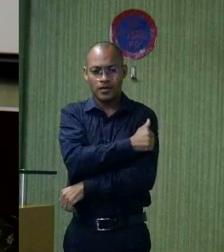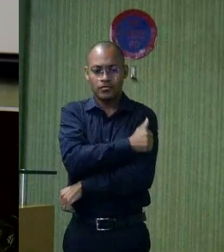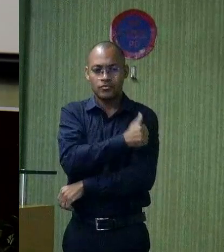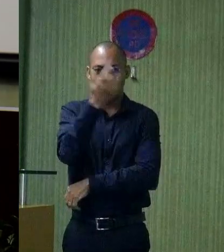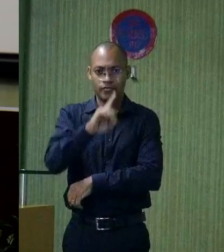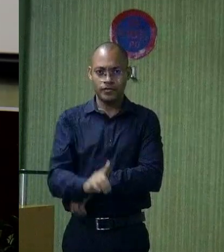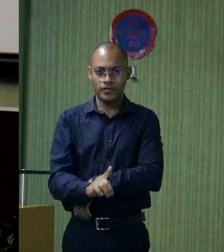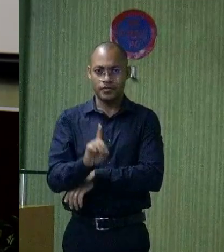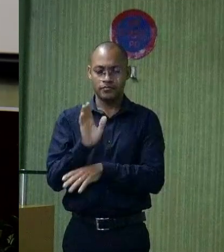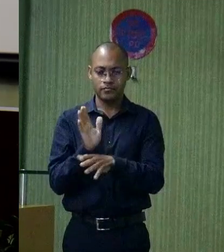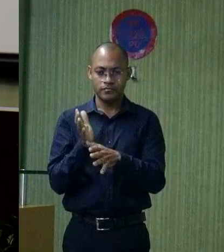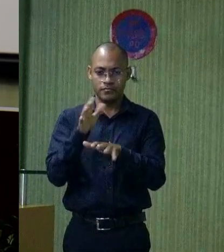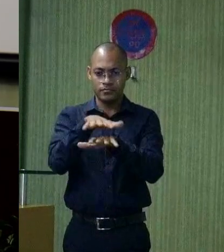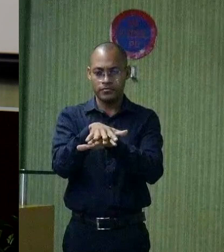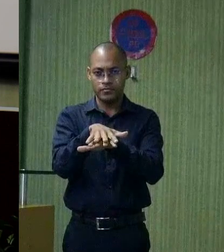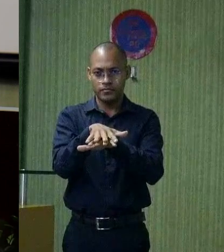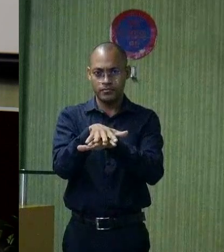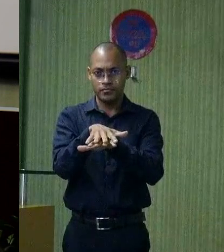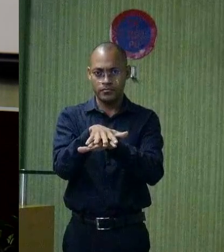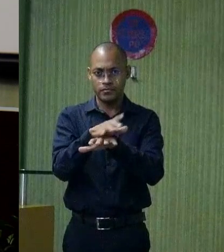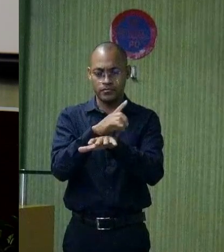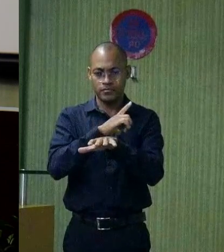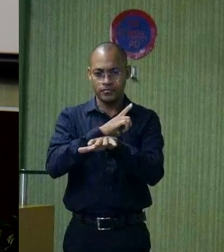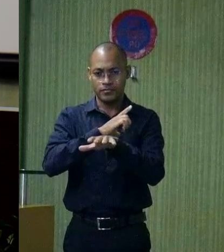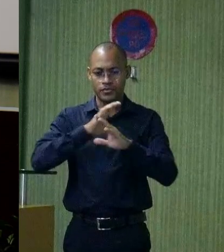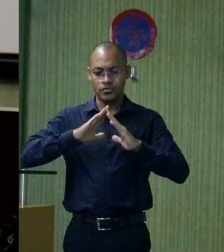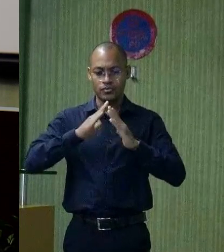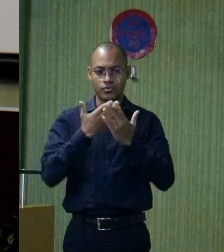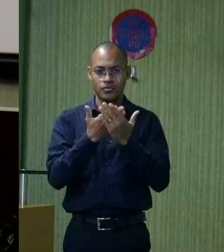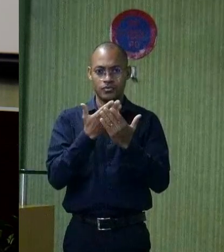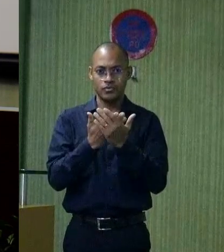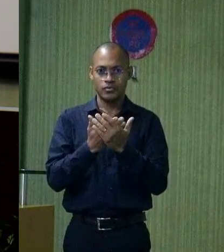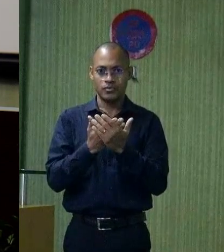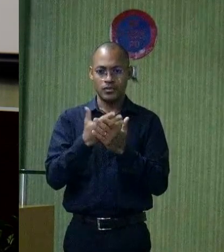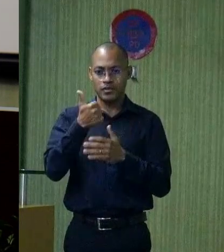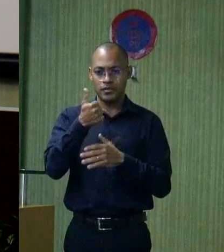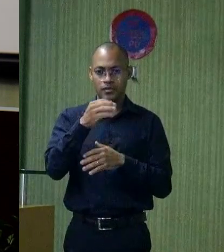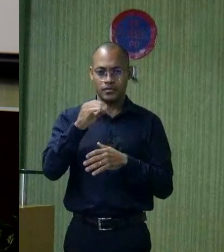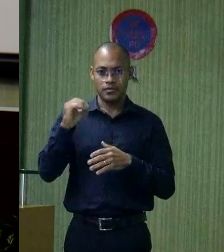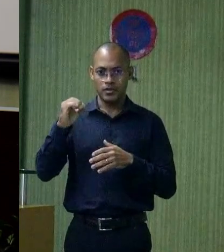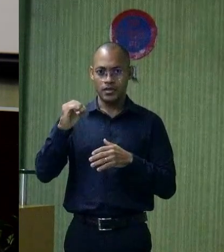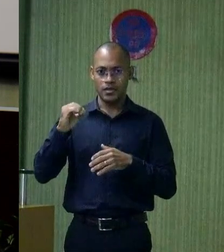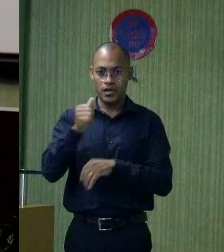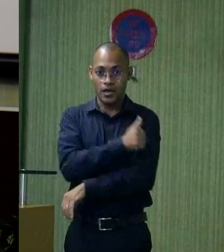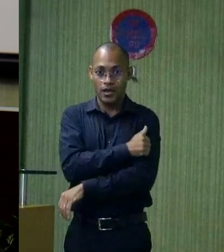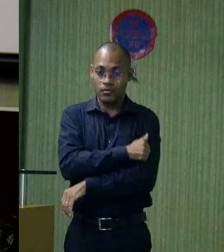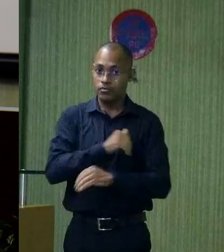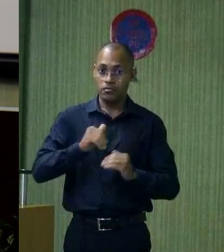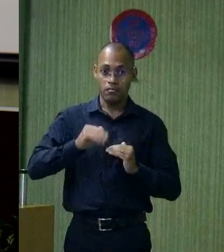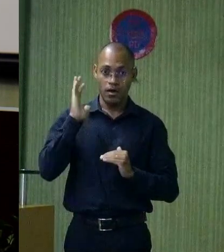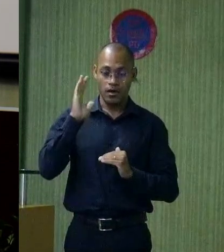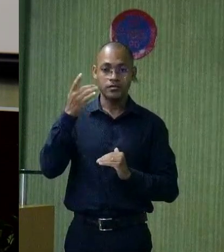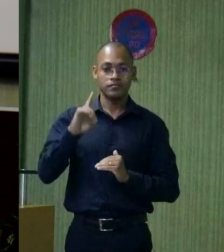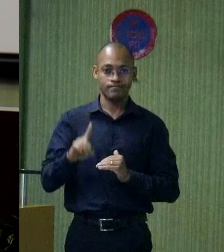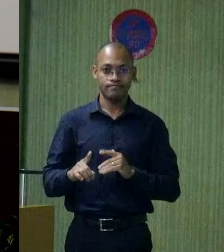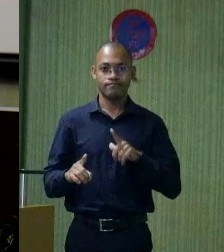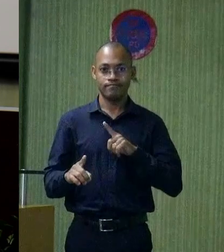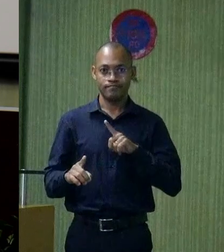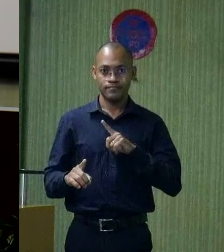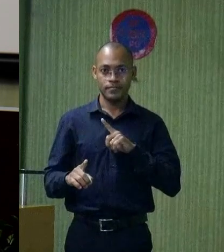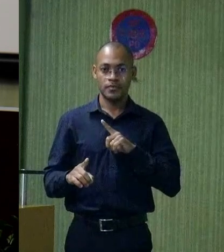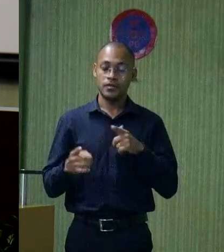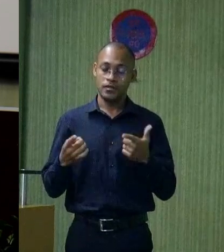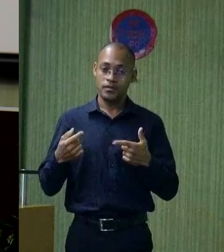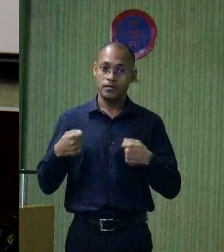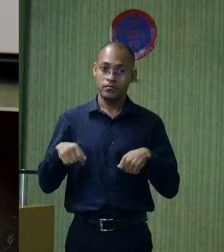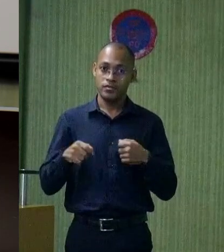são incluídos né a gente tem uma escola aqui que tem mais de 100 alunos com deficiência e a gente vai est até apurar